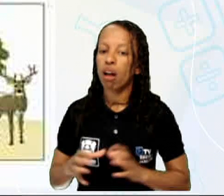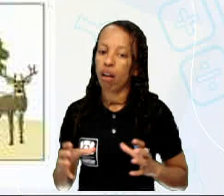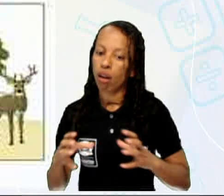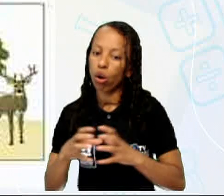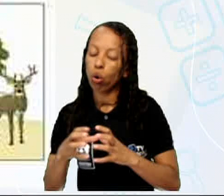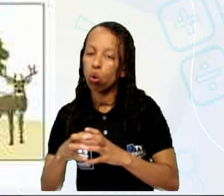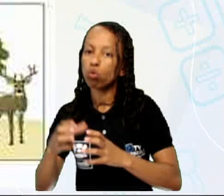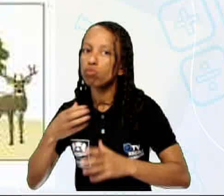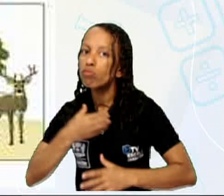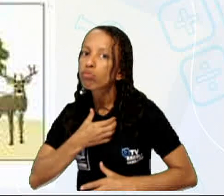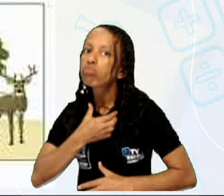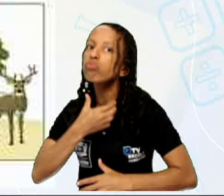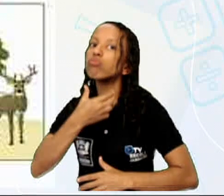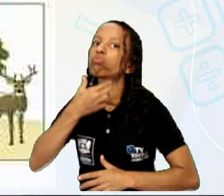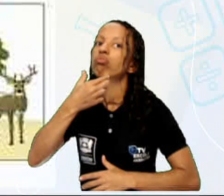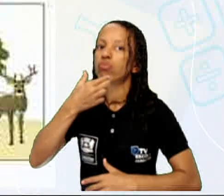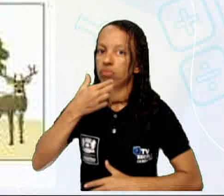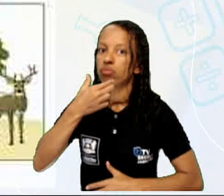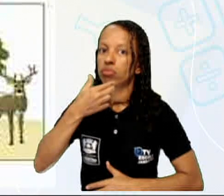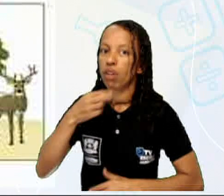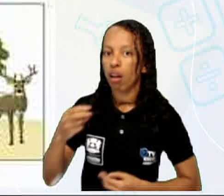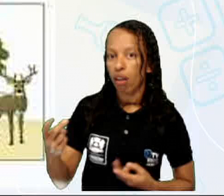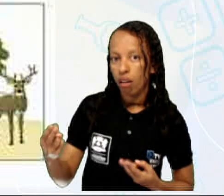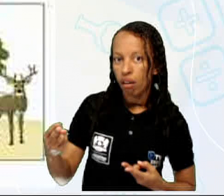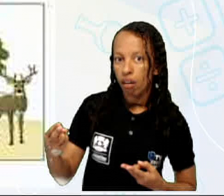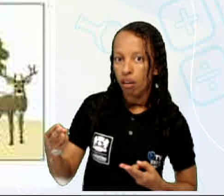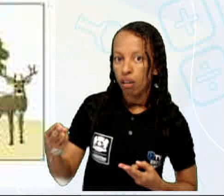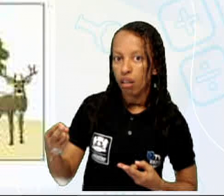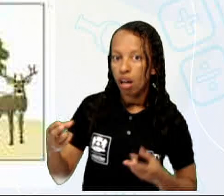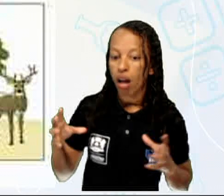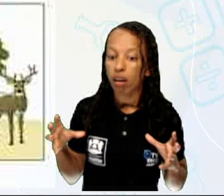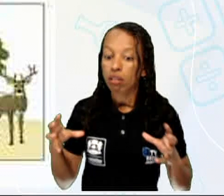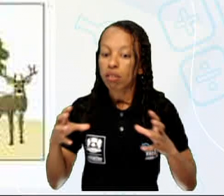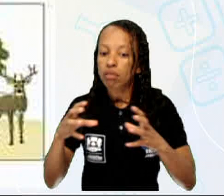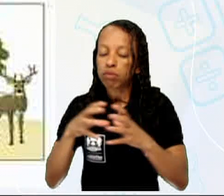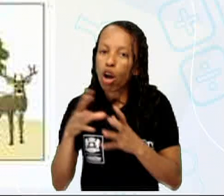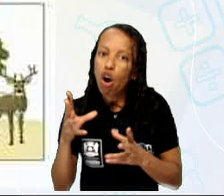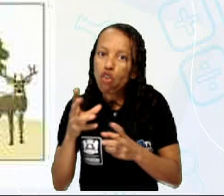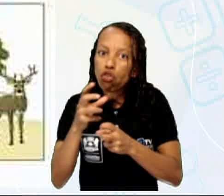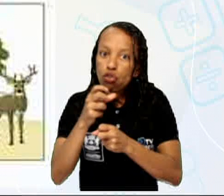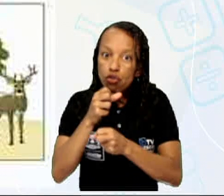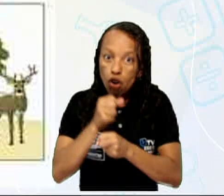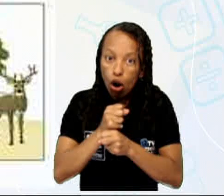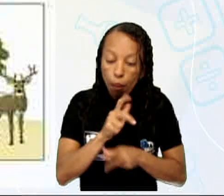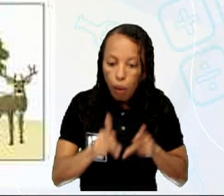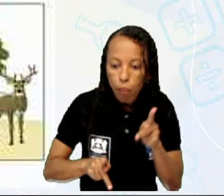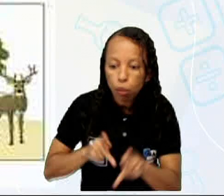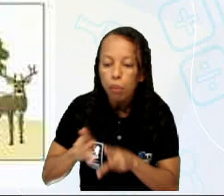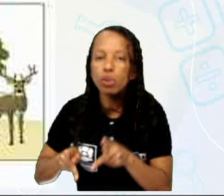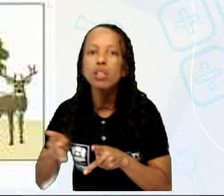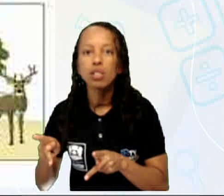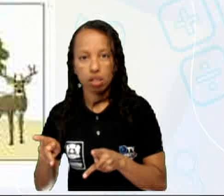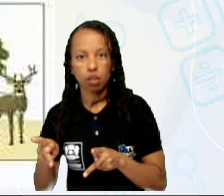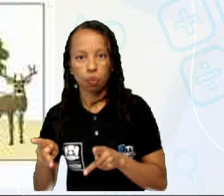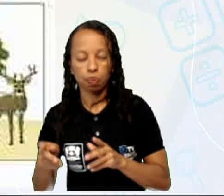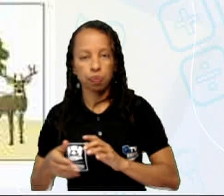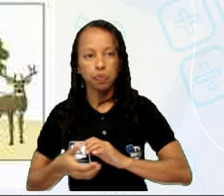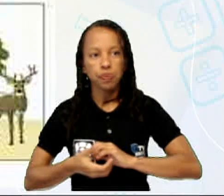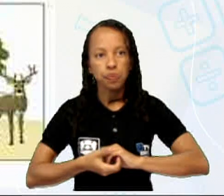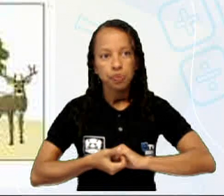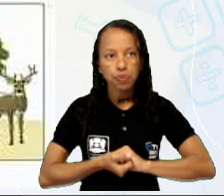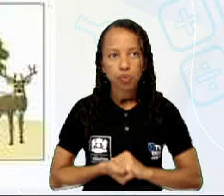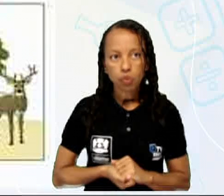de girafas de mesma espécie forma uma população. Uma comunidade é o seguinte, quando se